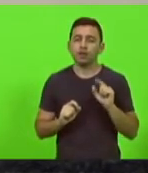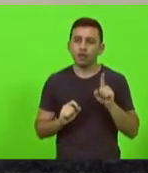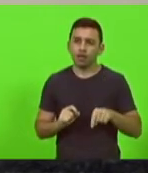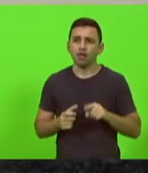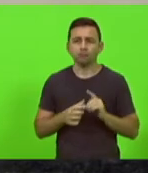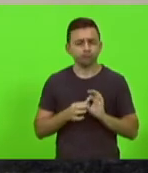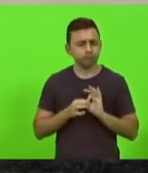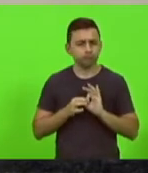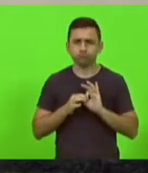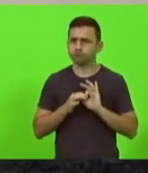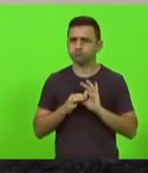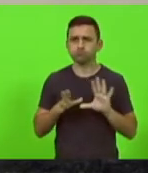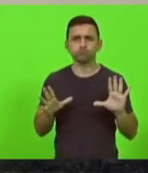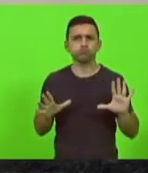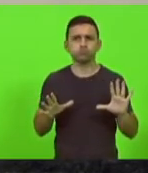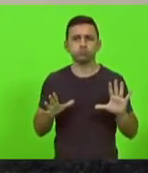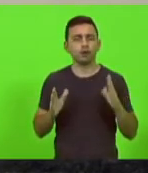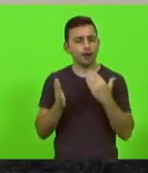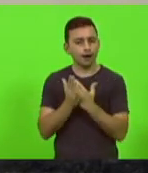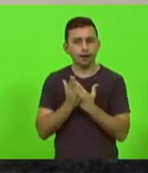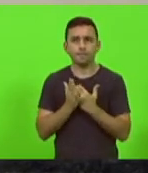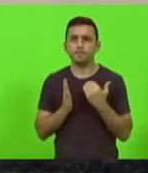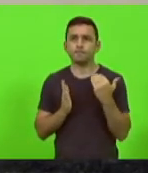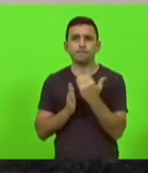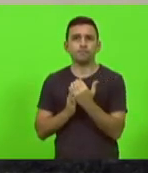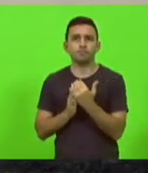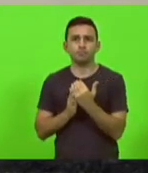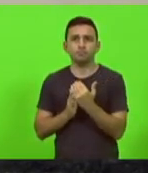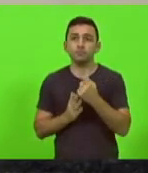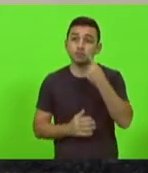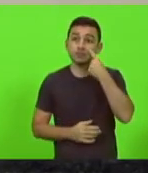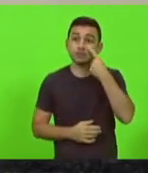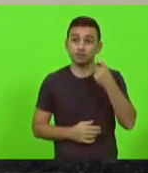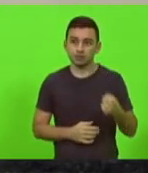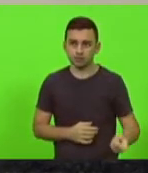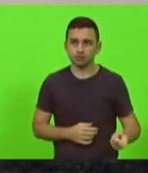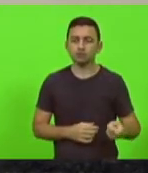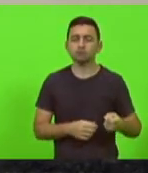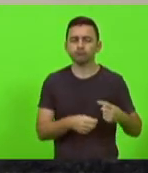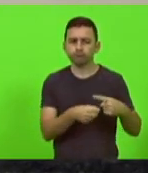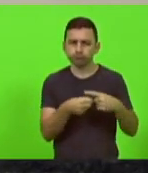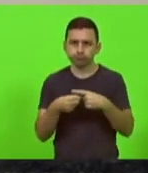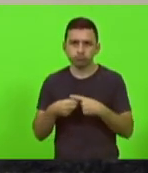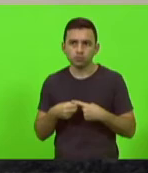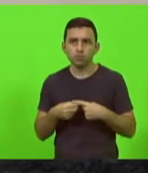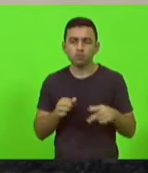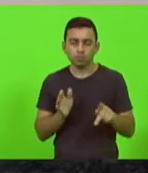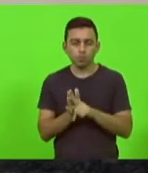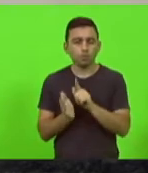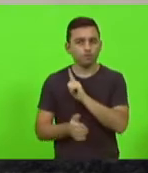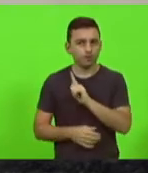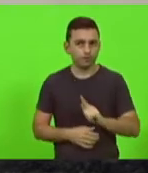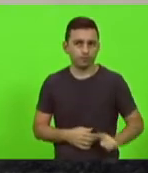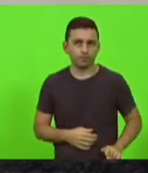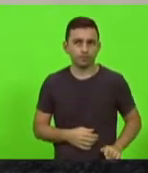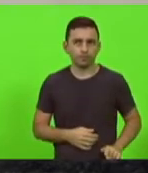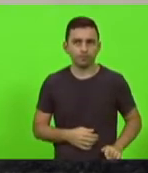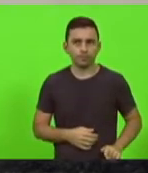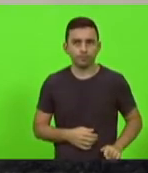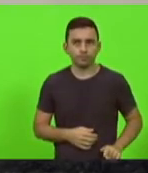desprendimento, mas, acima de tudo, o interesse municipalista do nosso governador. E